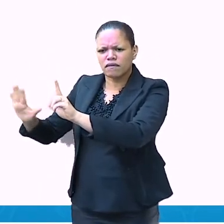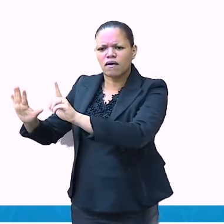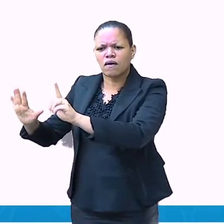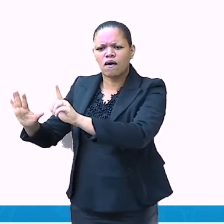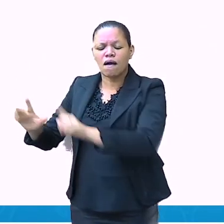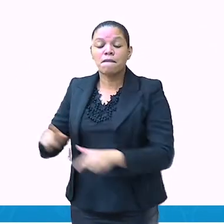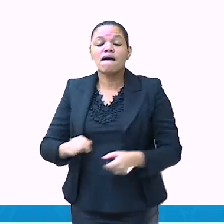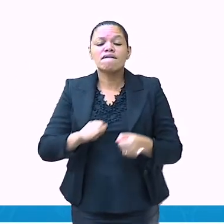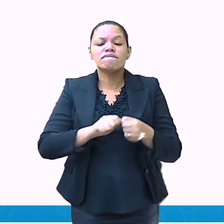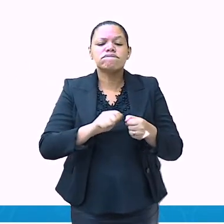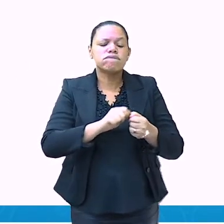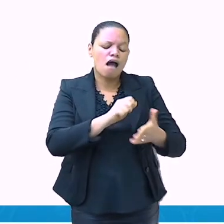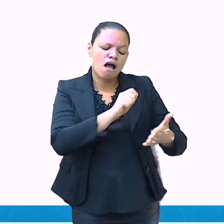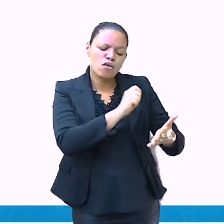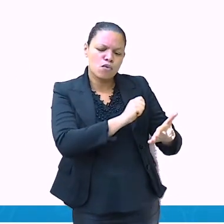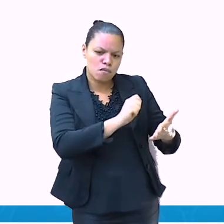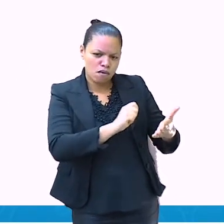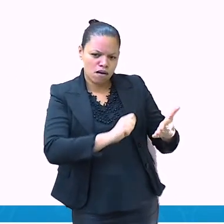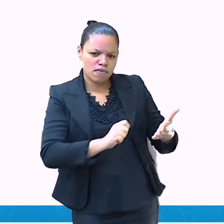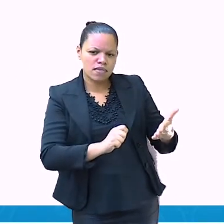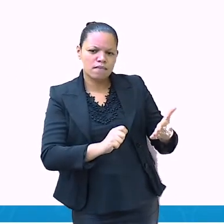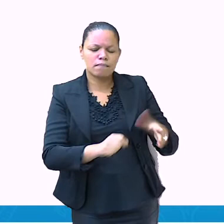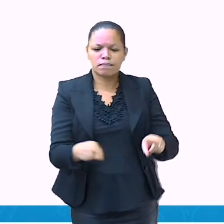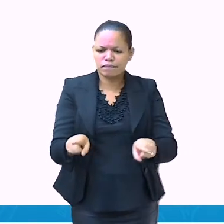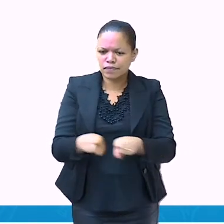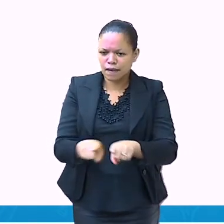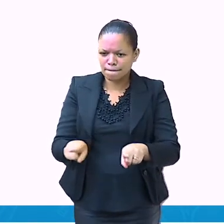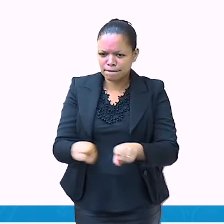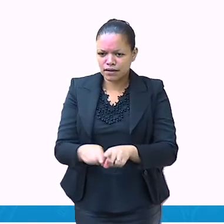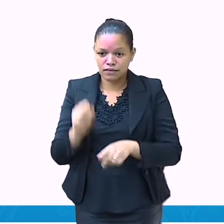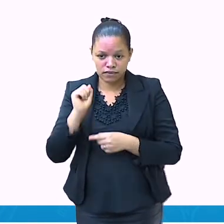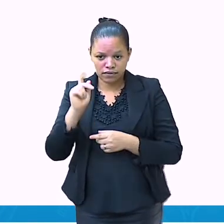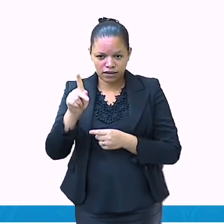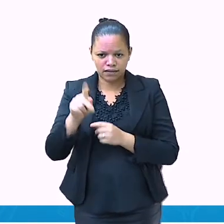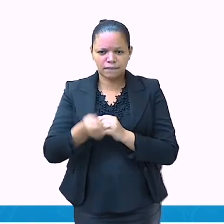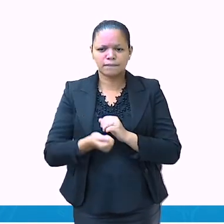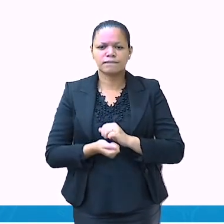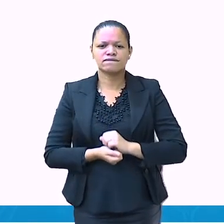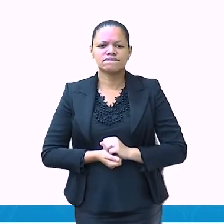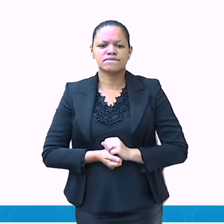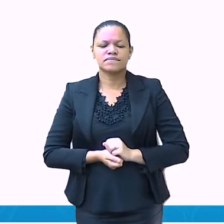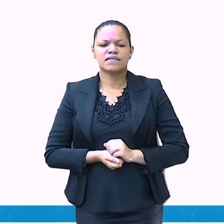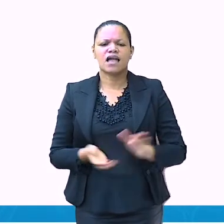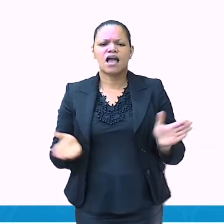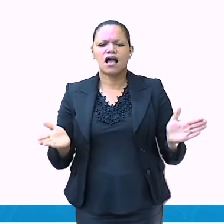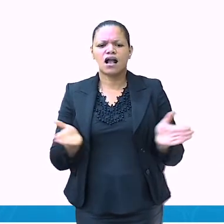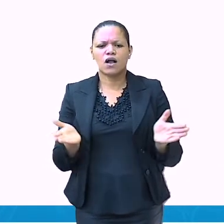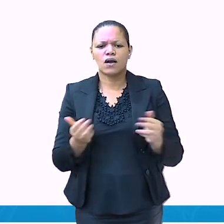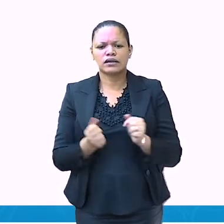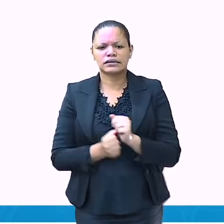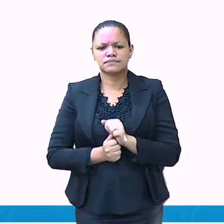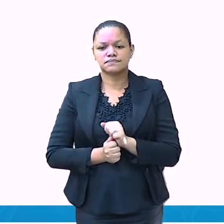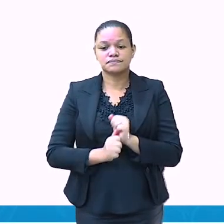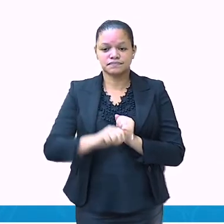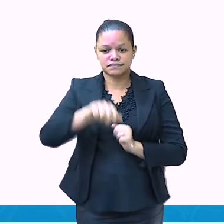esse efeito aí na sua escrita, alright? Então,